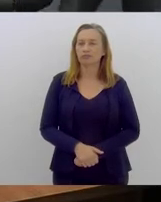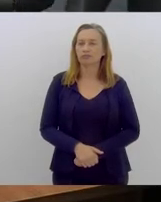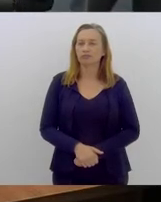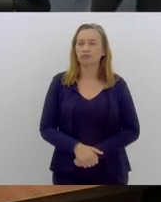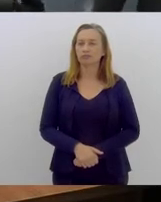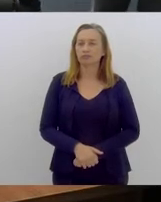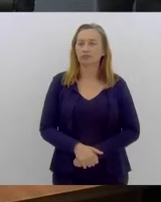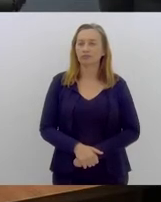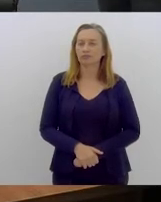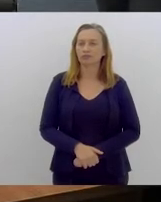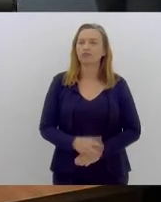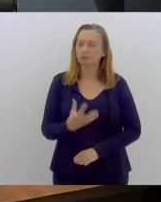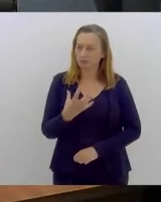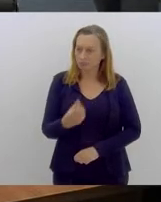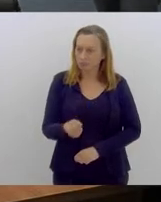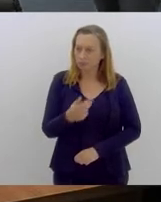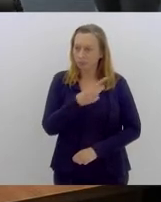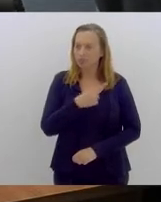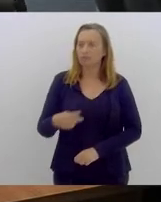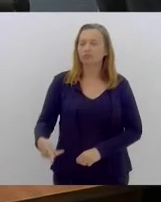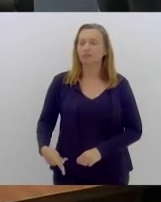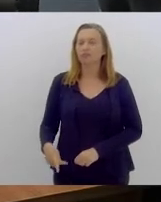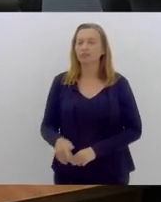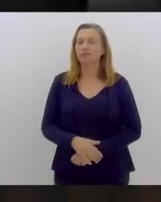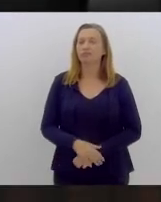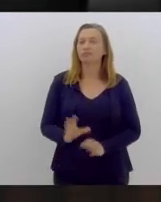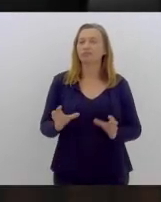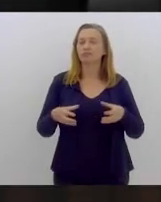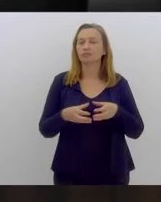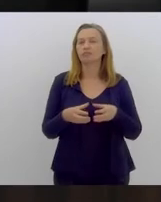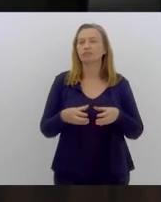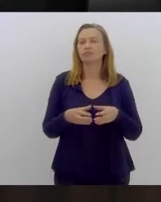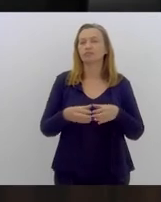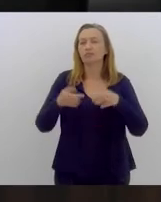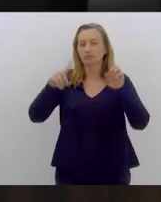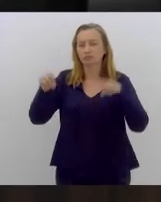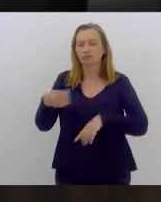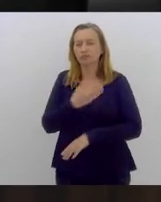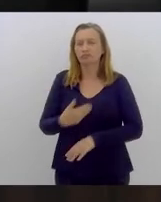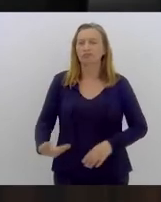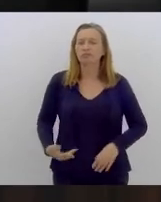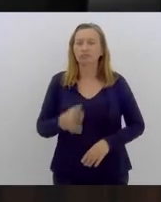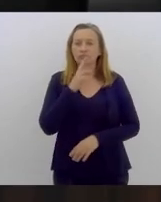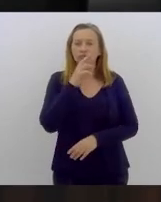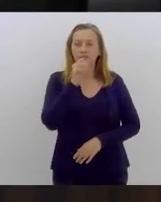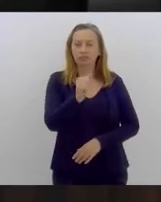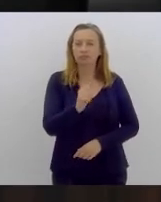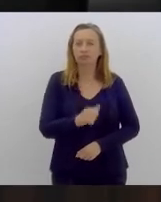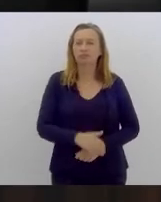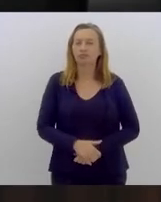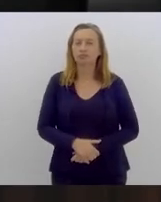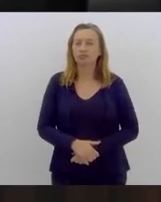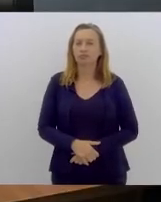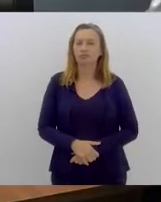O que a presidência defere? Pela Comissão de Servidores Públicos, deputado Rodrigo Amorim.